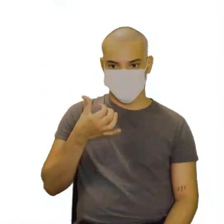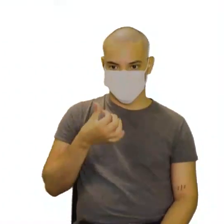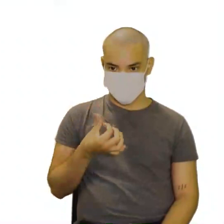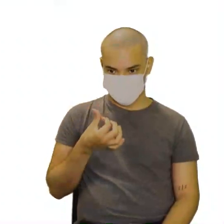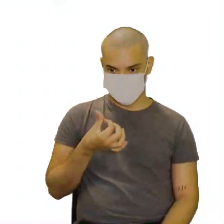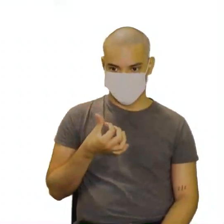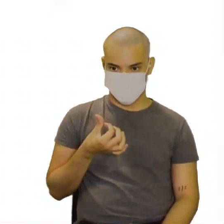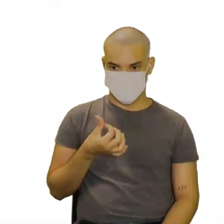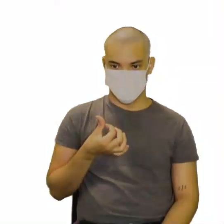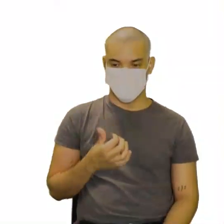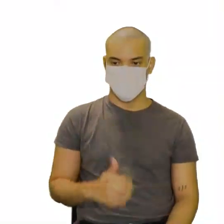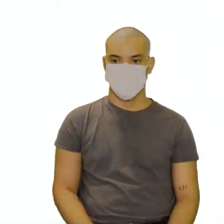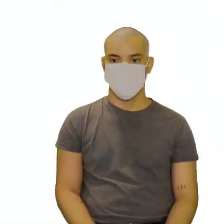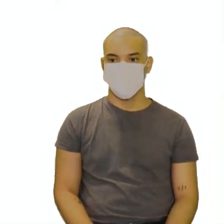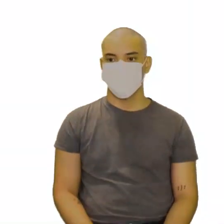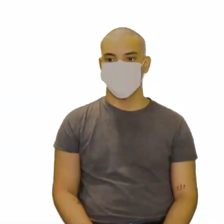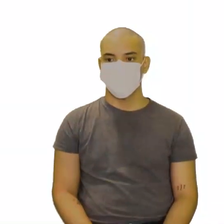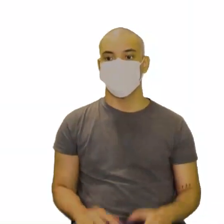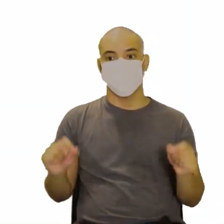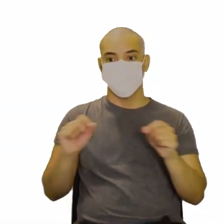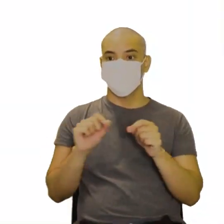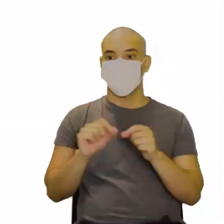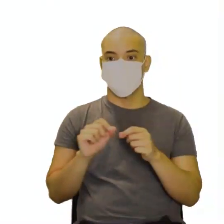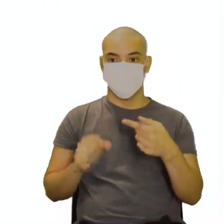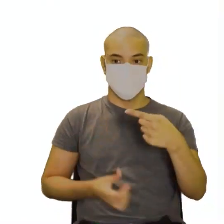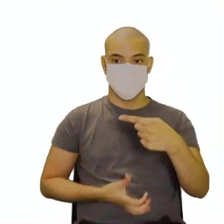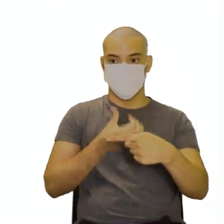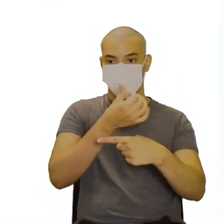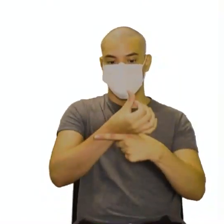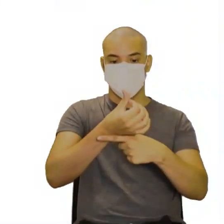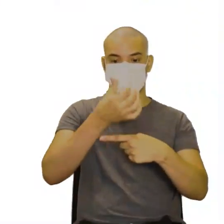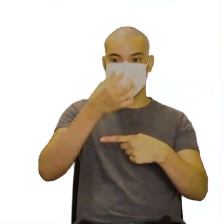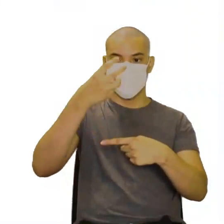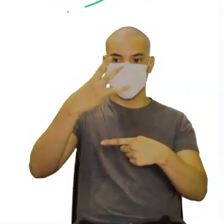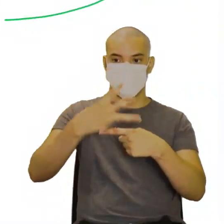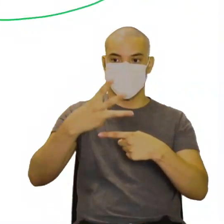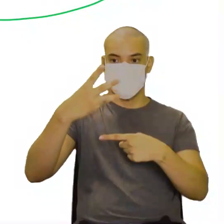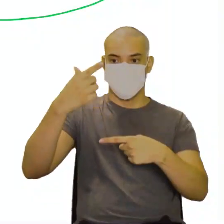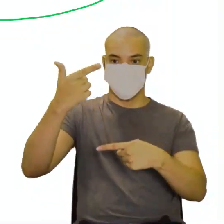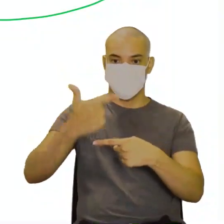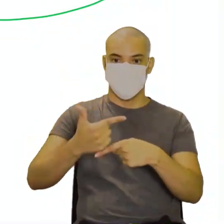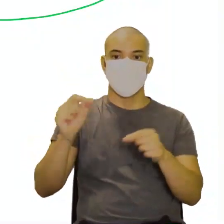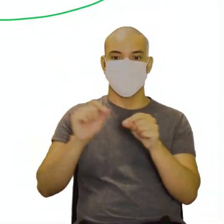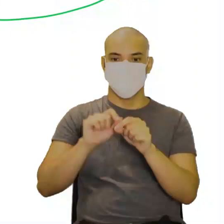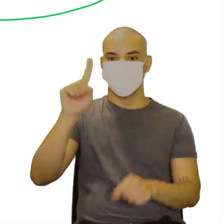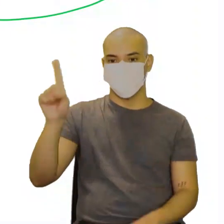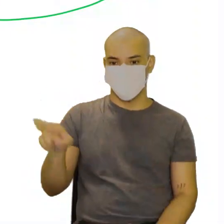6, certo? Aí você faz aqui a brincadeira, né? Pega aqui,